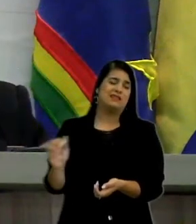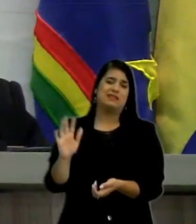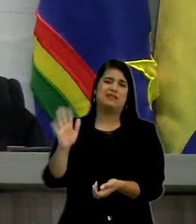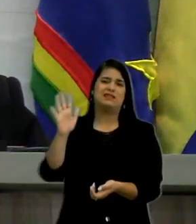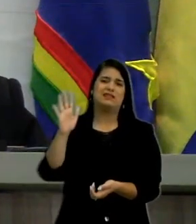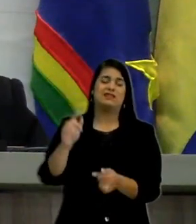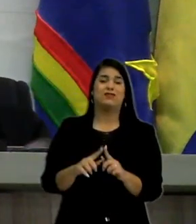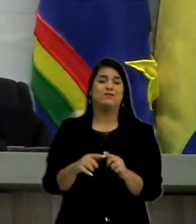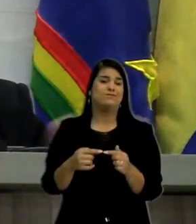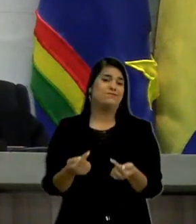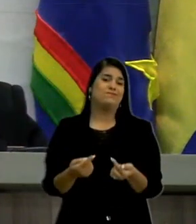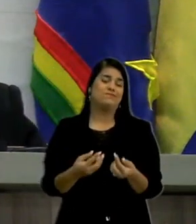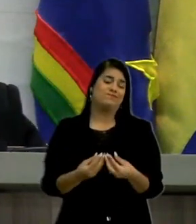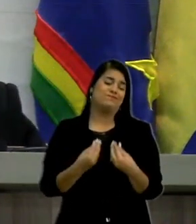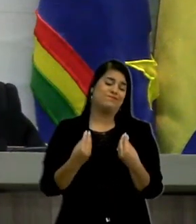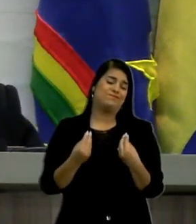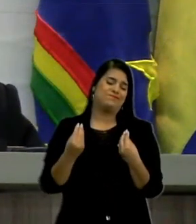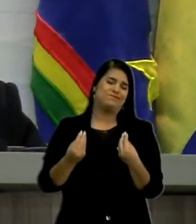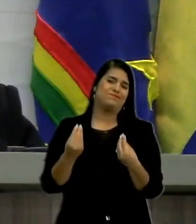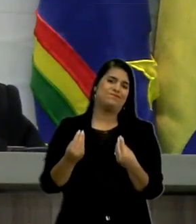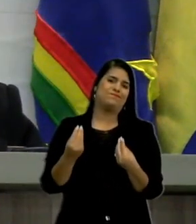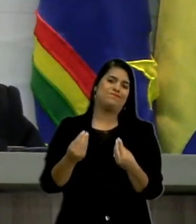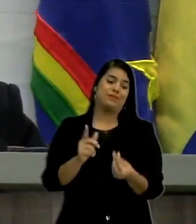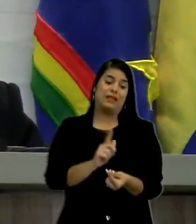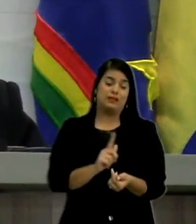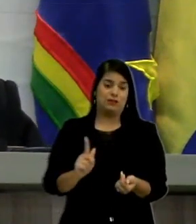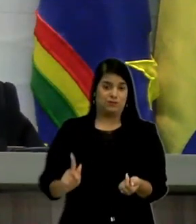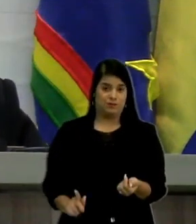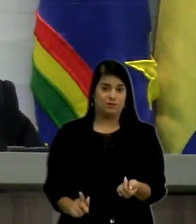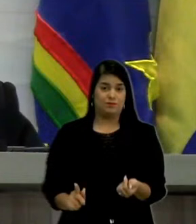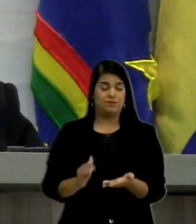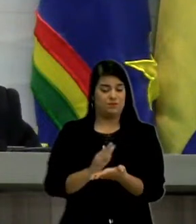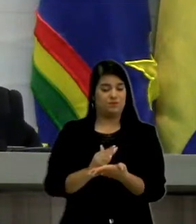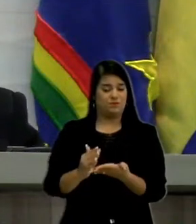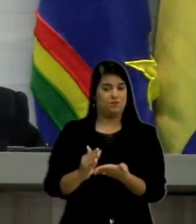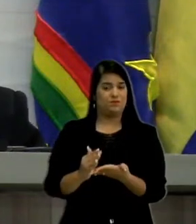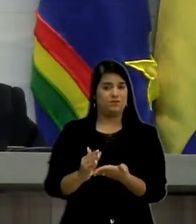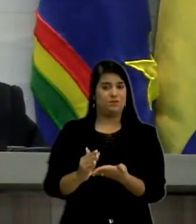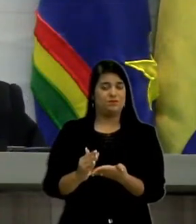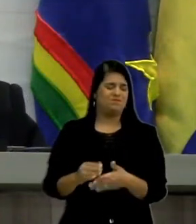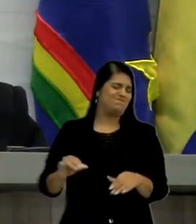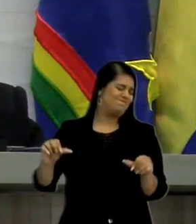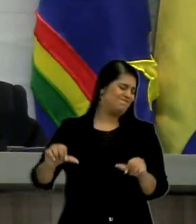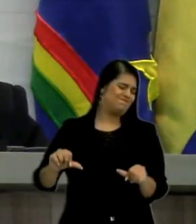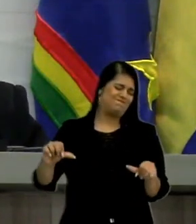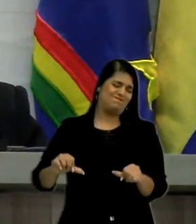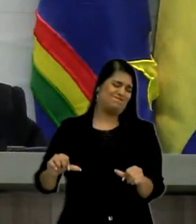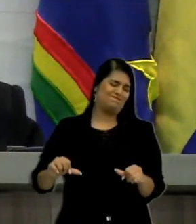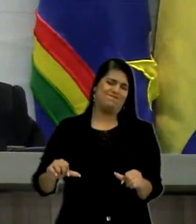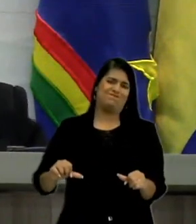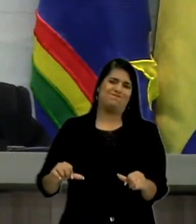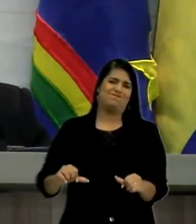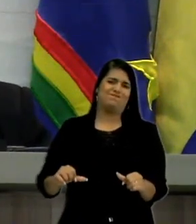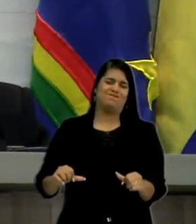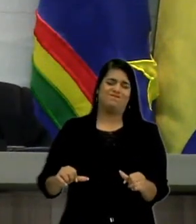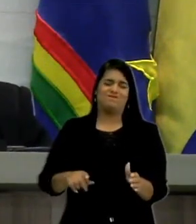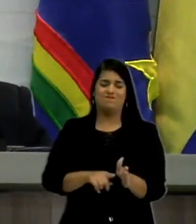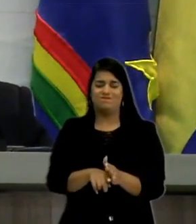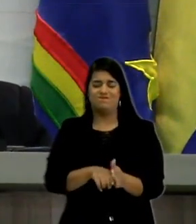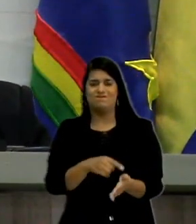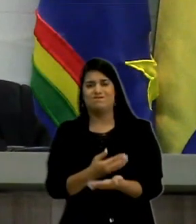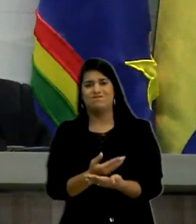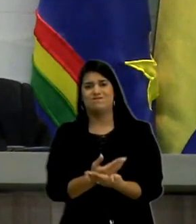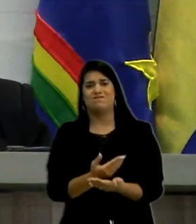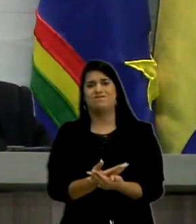Mas, infelizmente, depois que a governadora assumiu, ficou pior 1000 vezes, principalmente os exames de alta